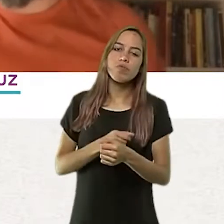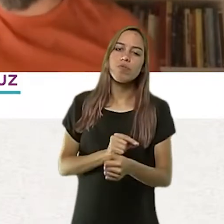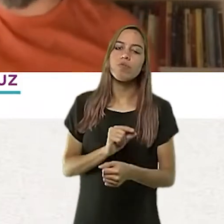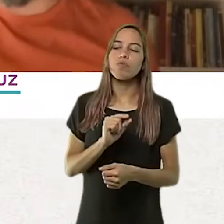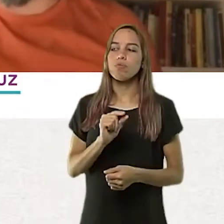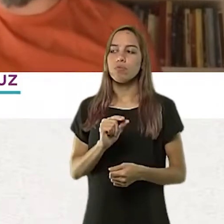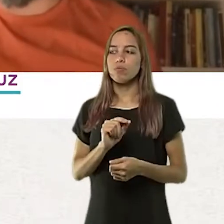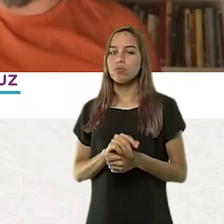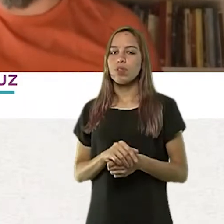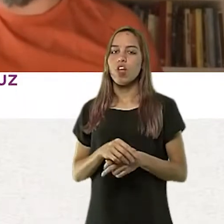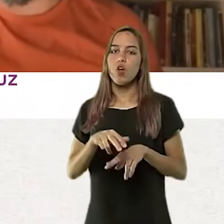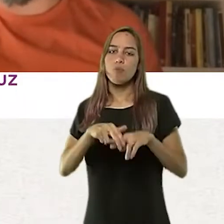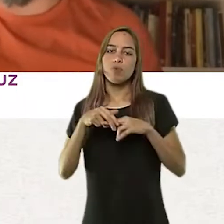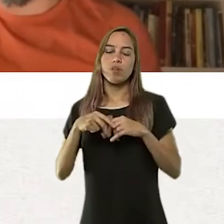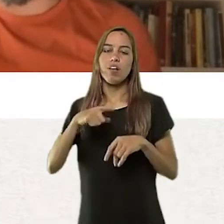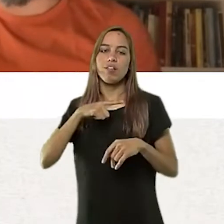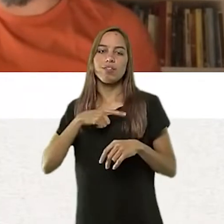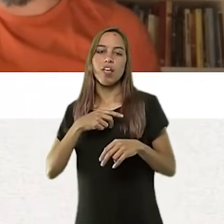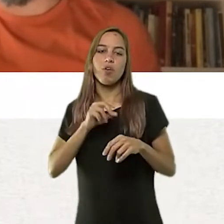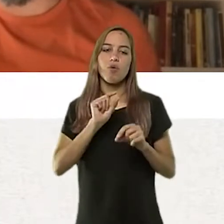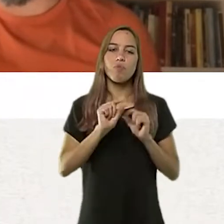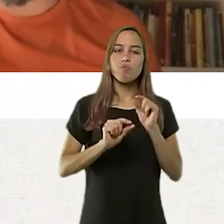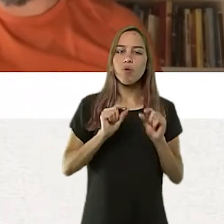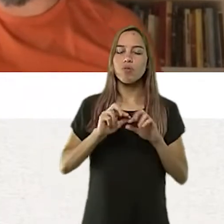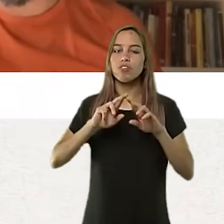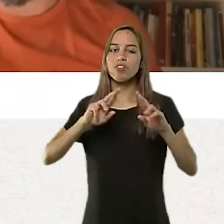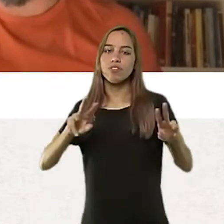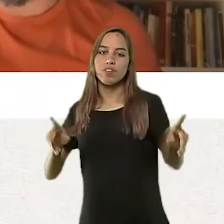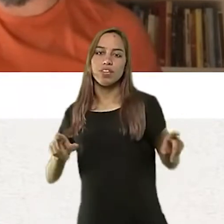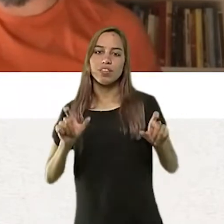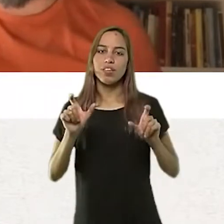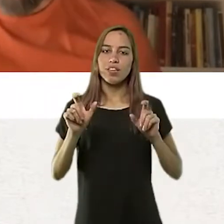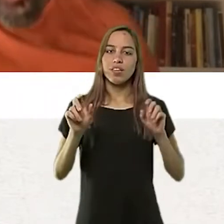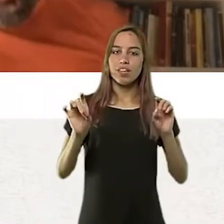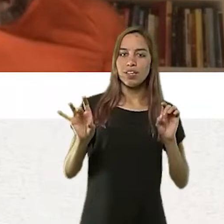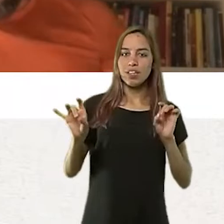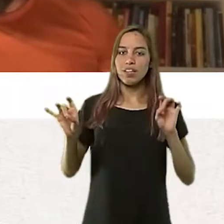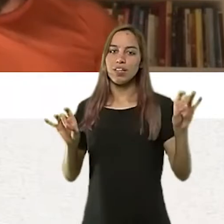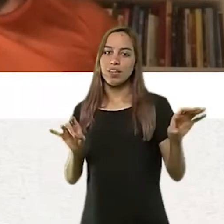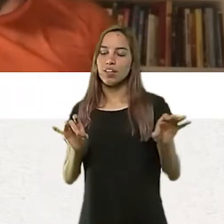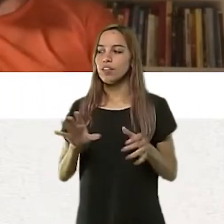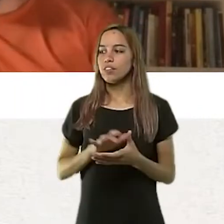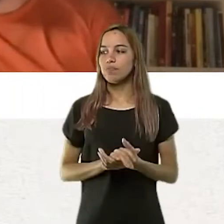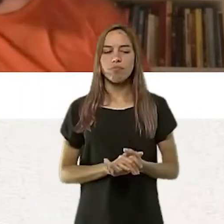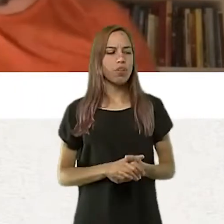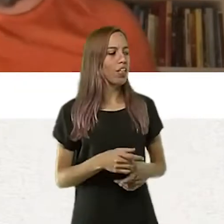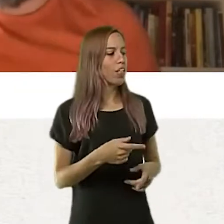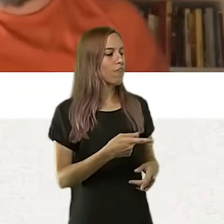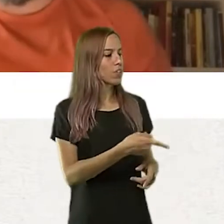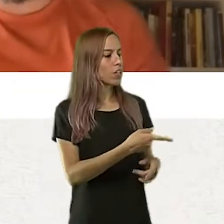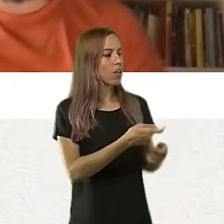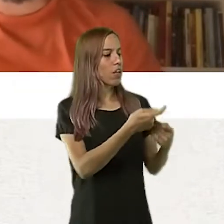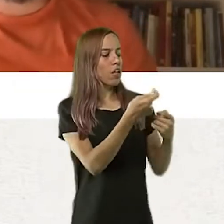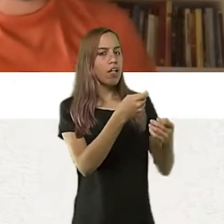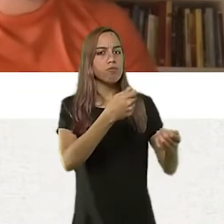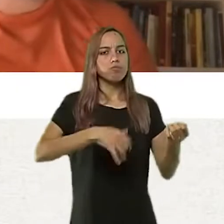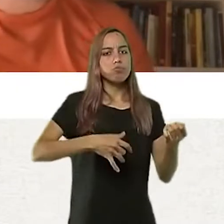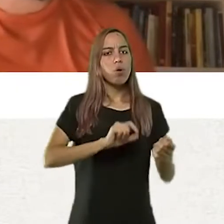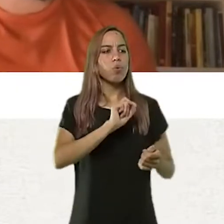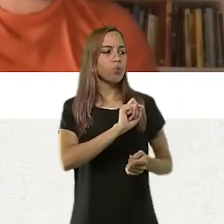algumas diferenças entre estas expressões artísticas. Você toca o quê, Xará? Eu toco